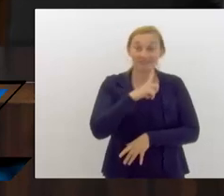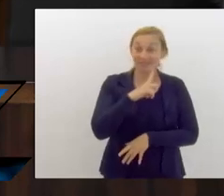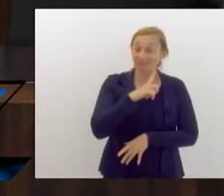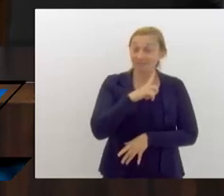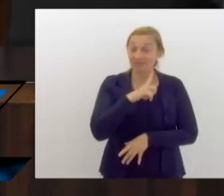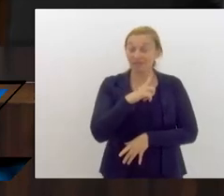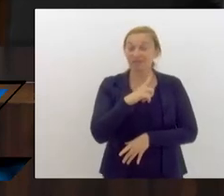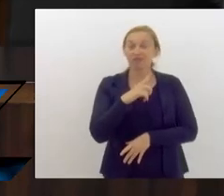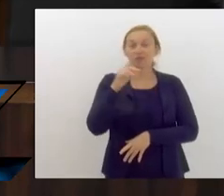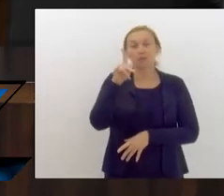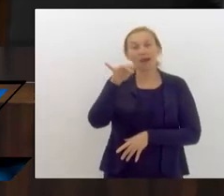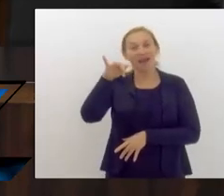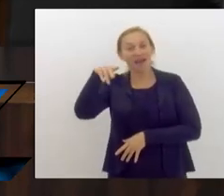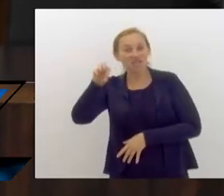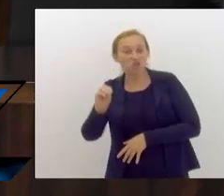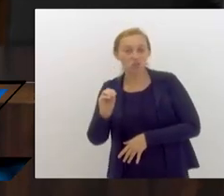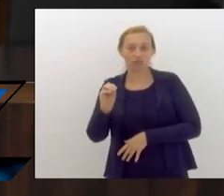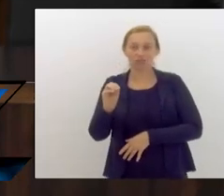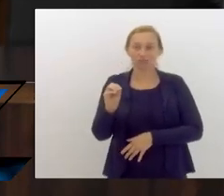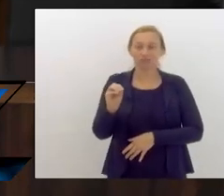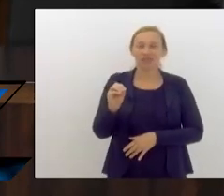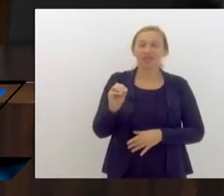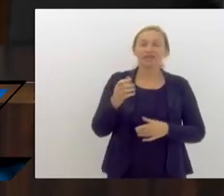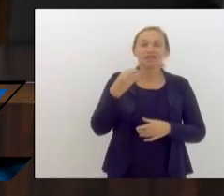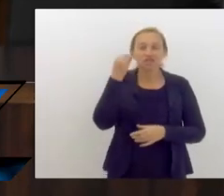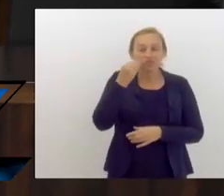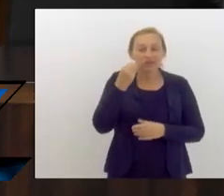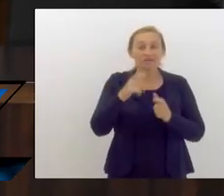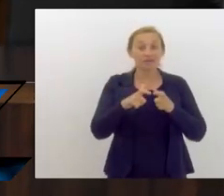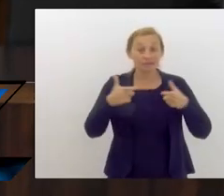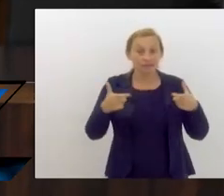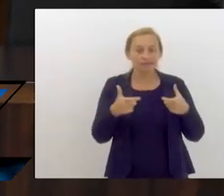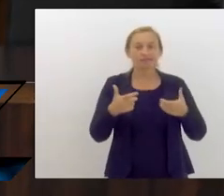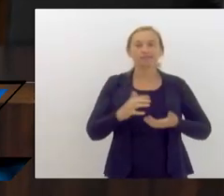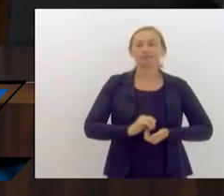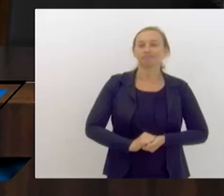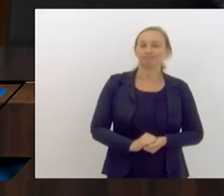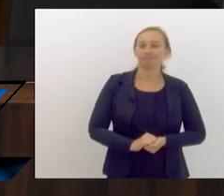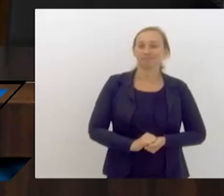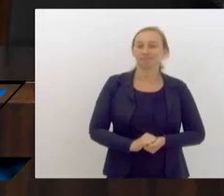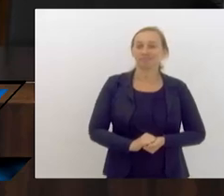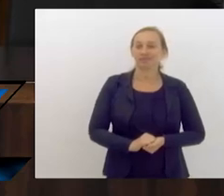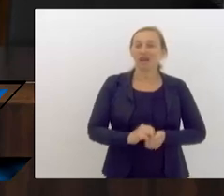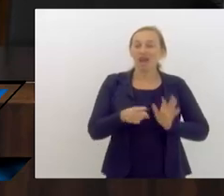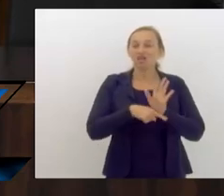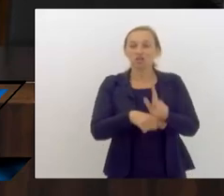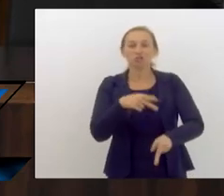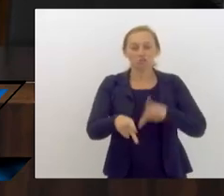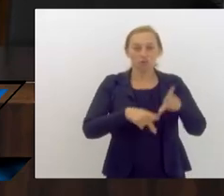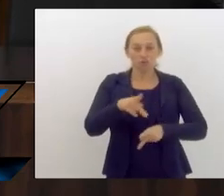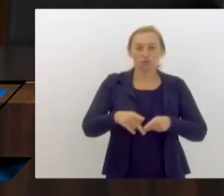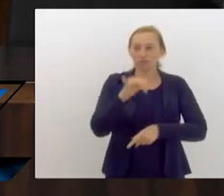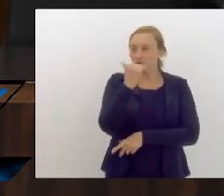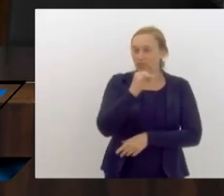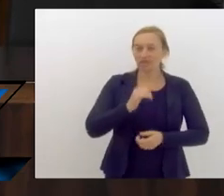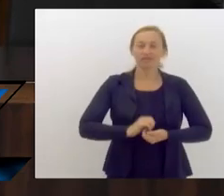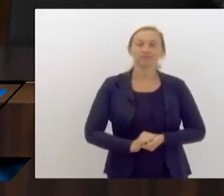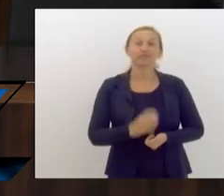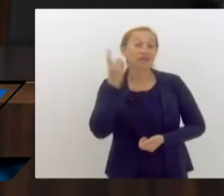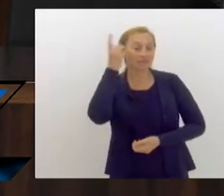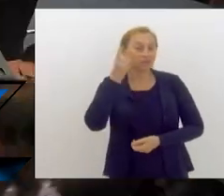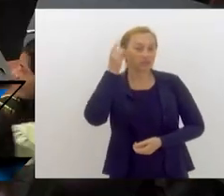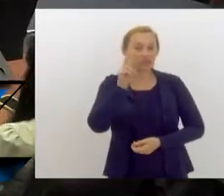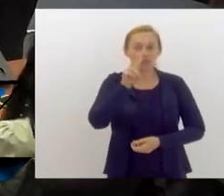do Palácio é grandes benfeitorias a favor da população Fluminense Deputado